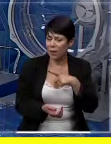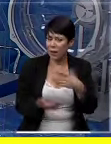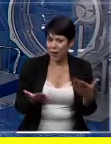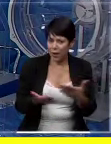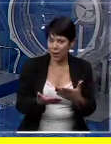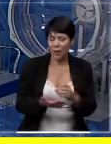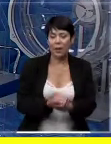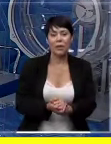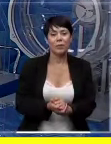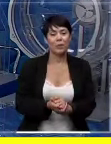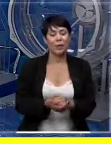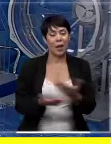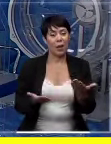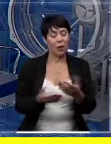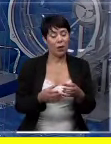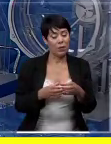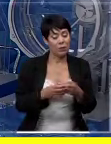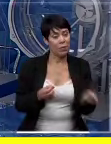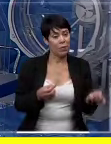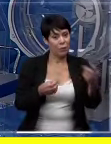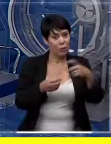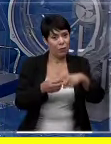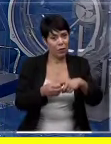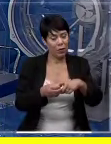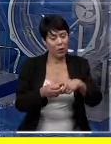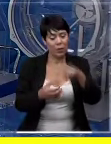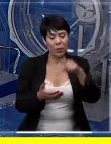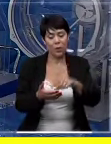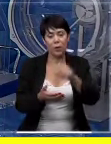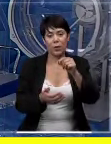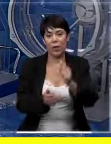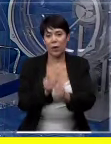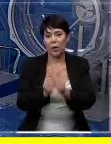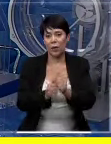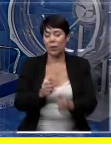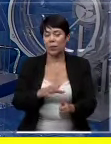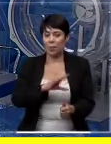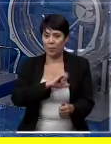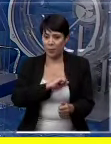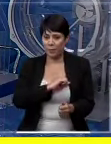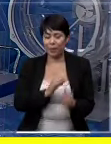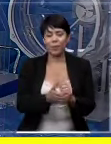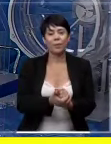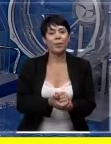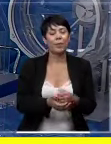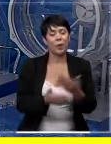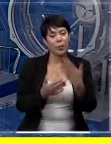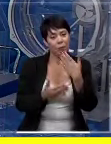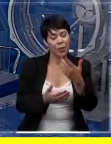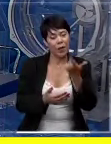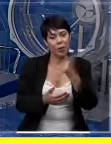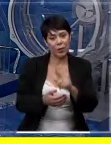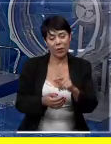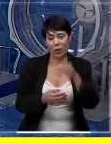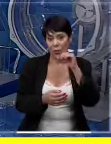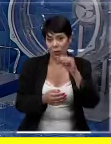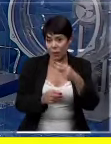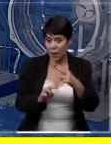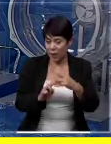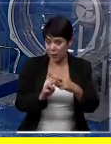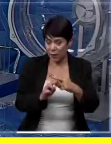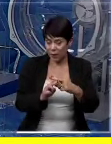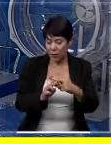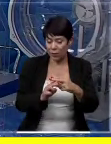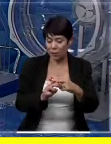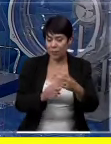explicamos no início. O globo agora será reabastecido para o sorteio do Time do Coração. Novamente solicito o Alexandre e a Priscila, nossa